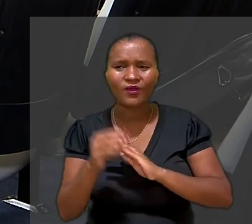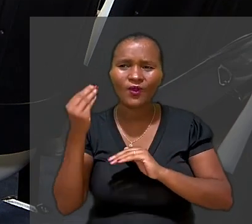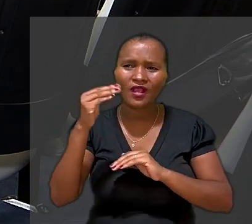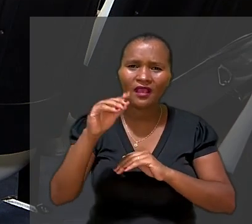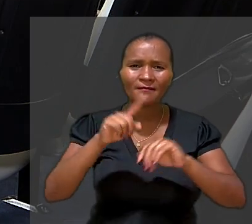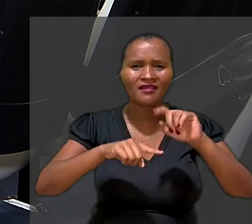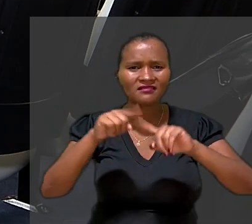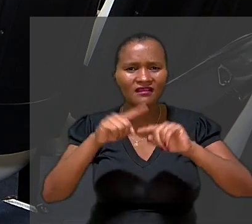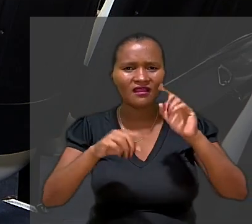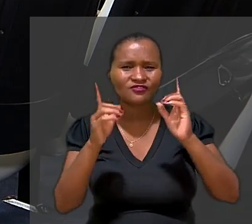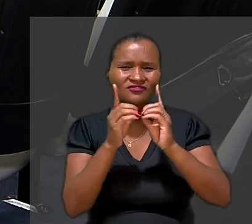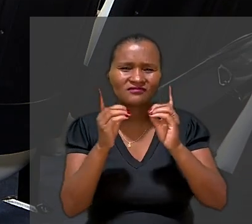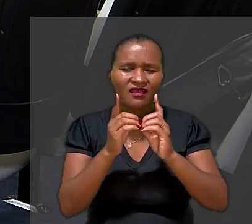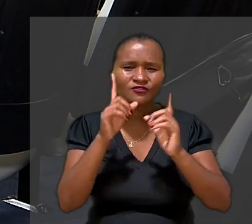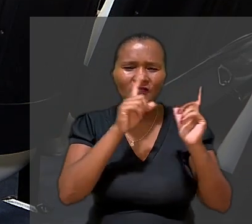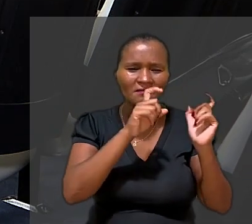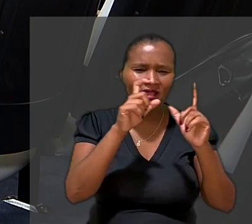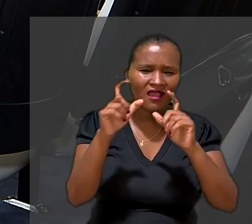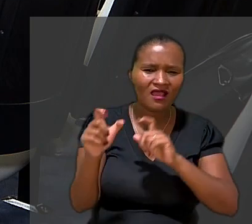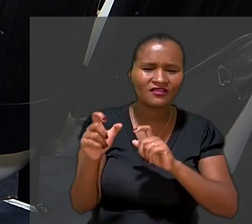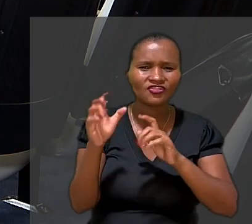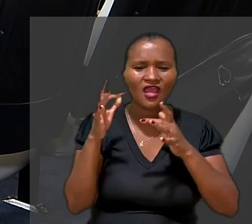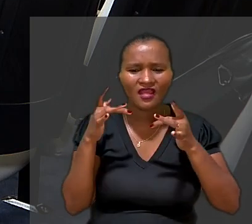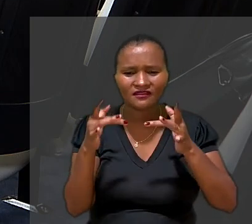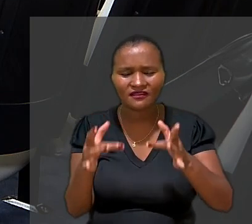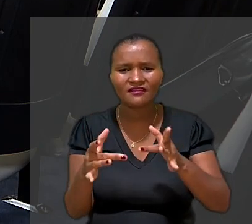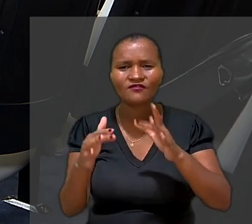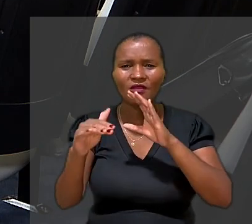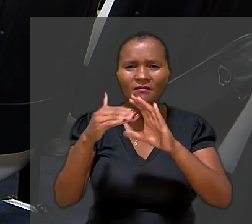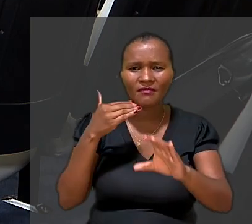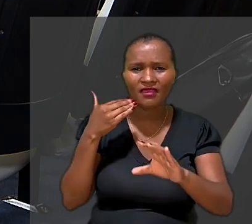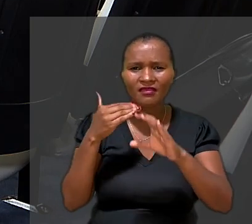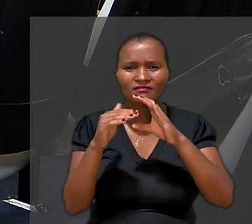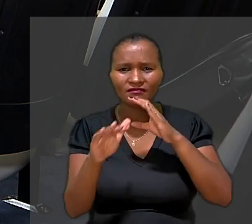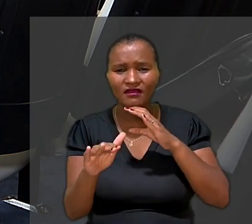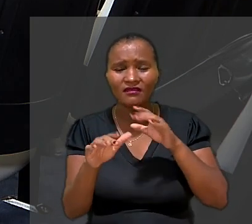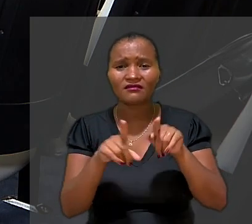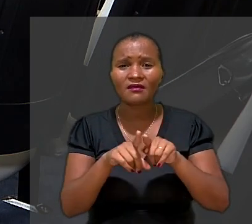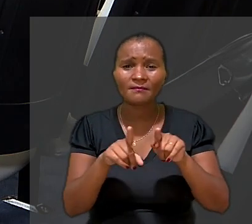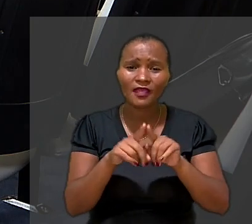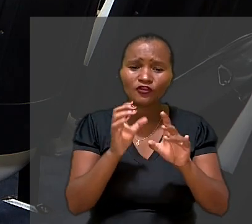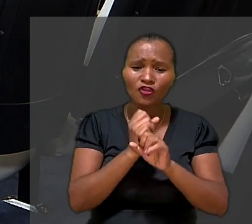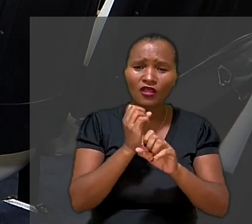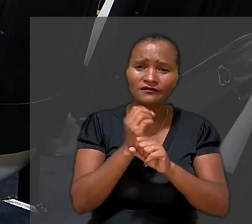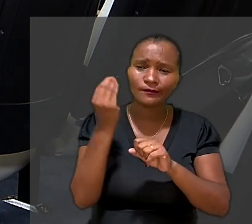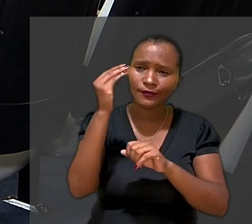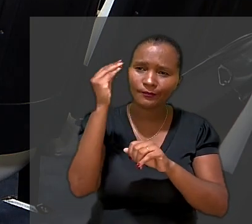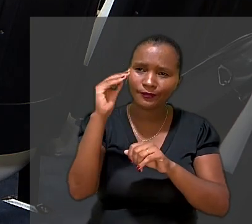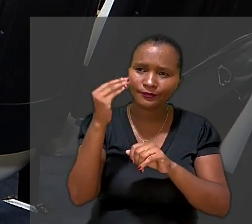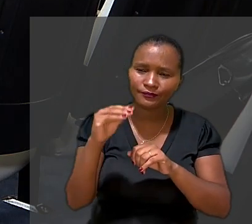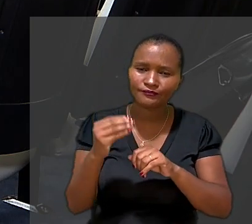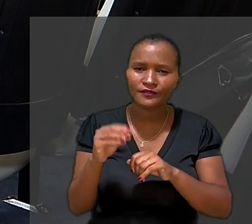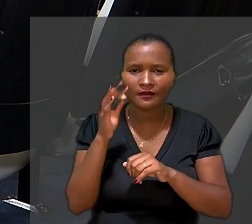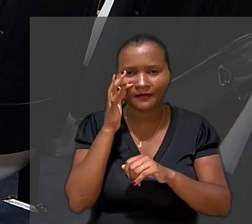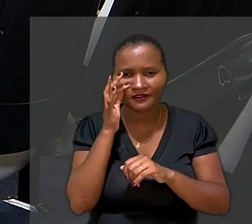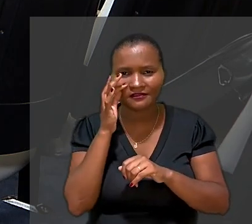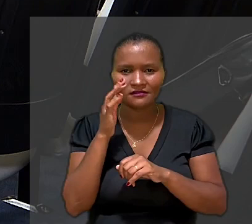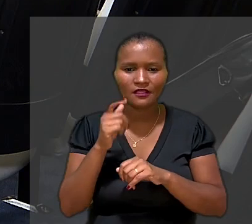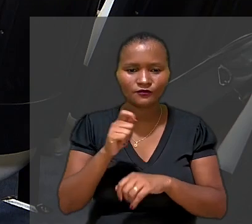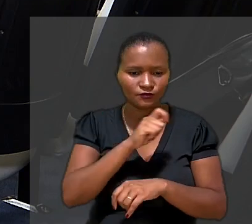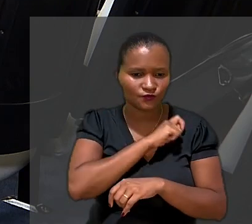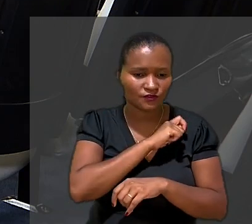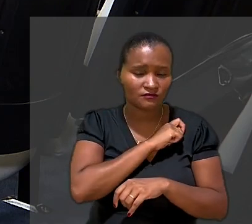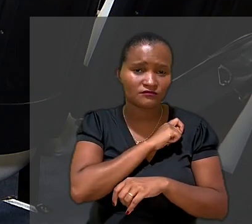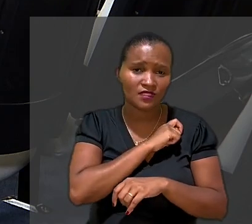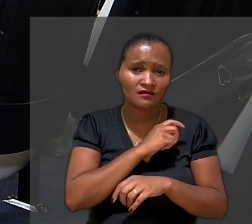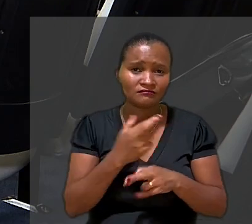inserir materiais didáticos, imagens e arquivos, enviar e receber e-mails, além de lançar notas e presenças dos alunos.